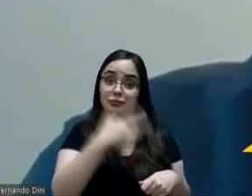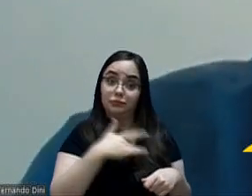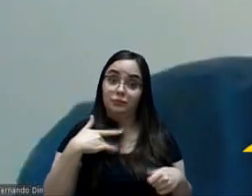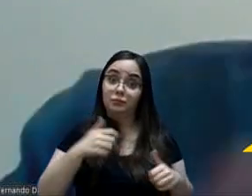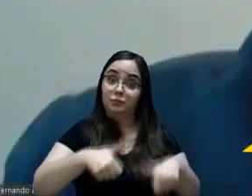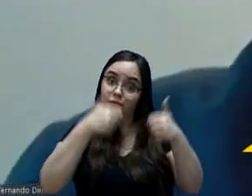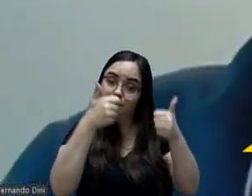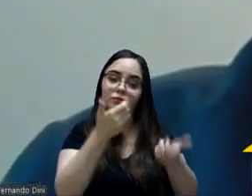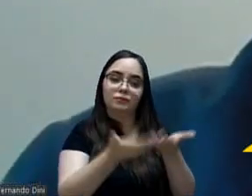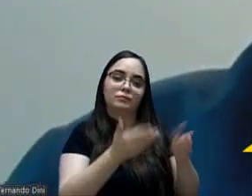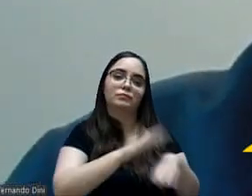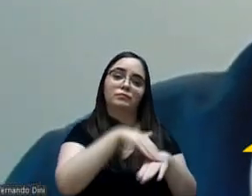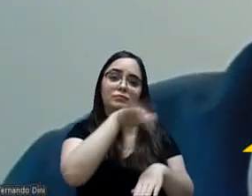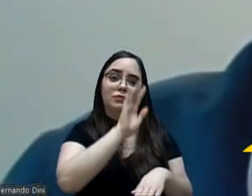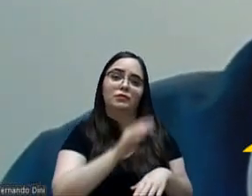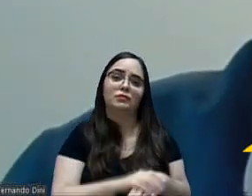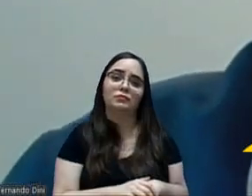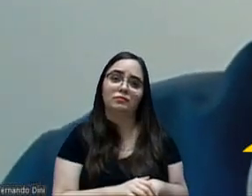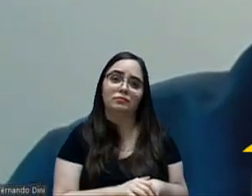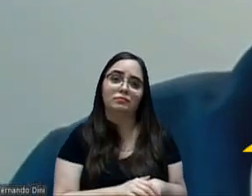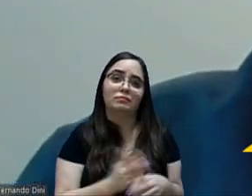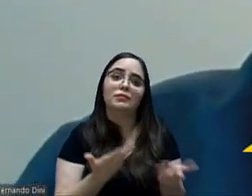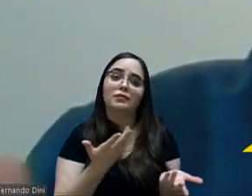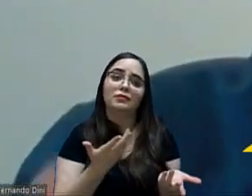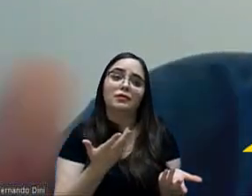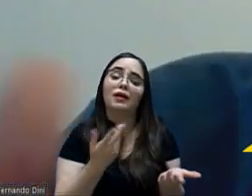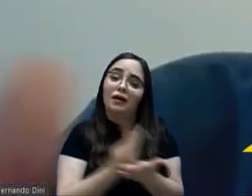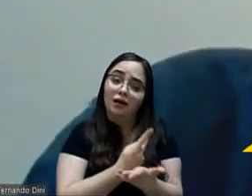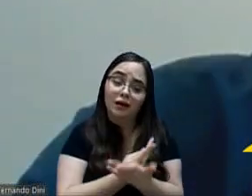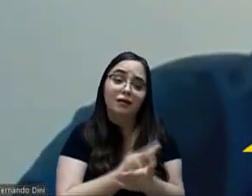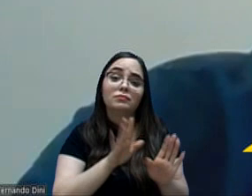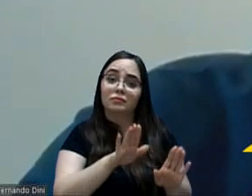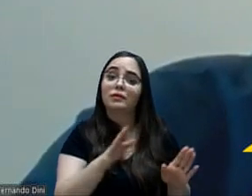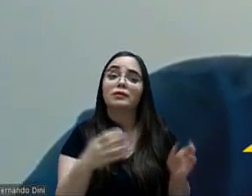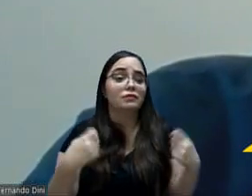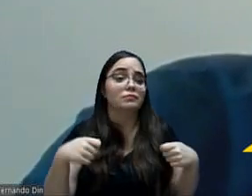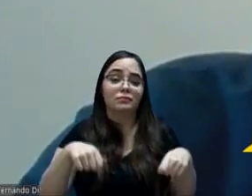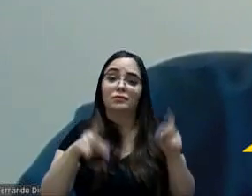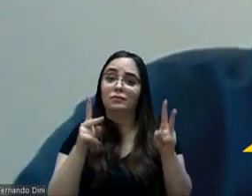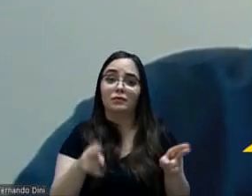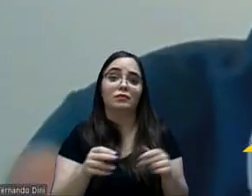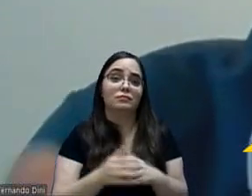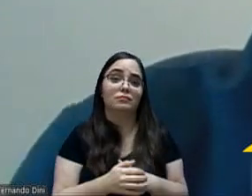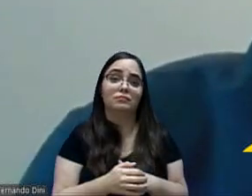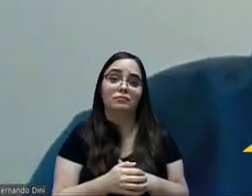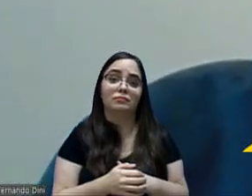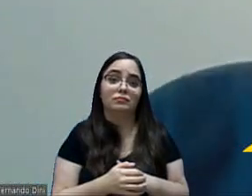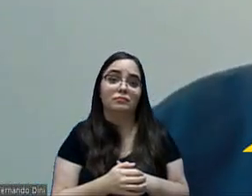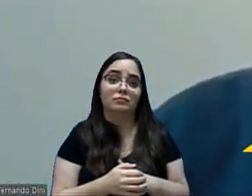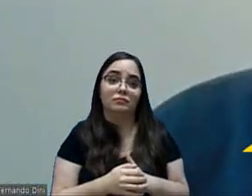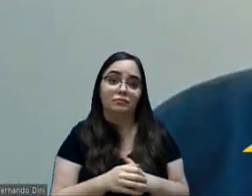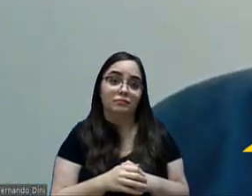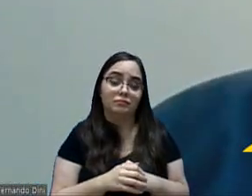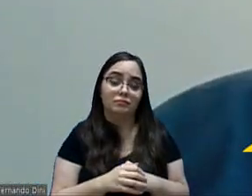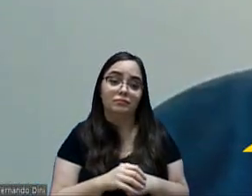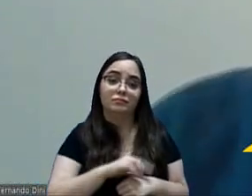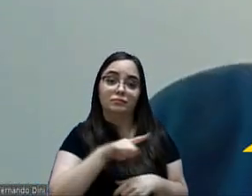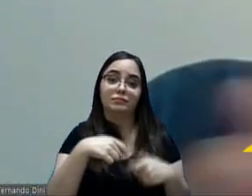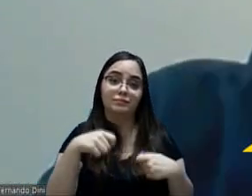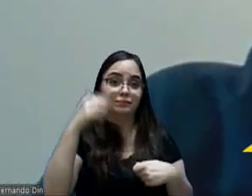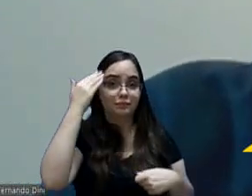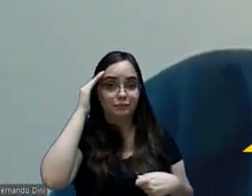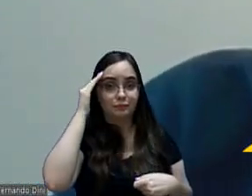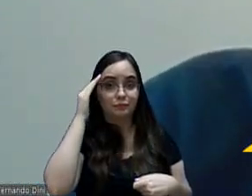é criminoso, mas é a realidade. E nós precisamos entender essa realidade.